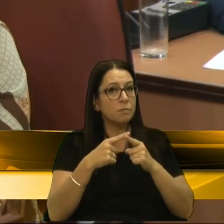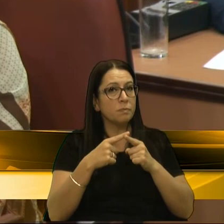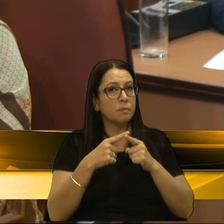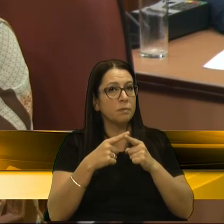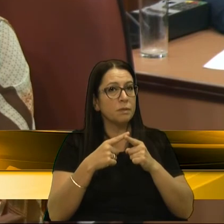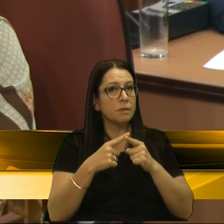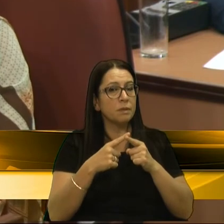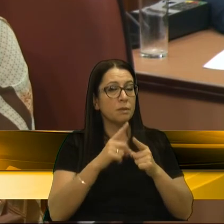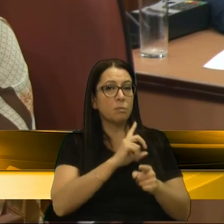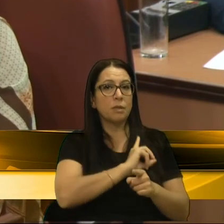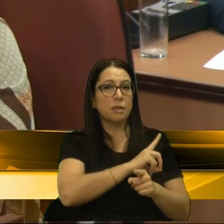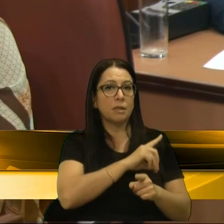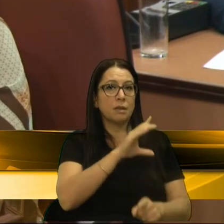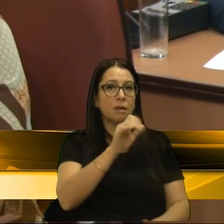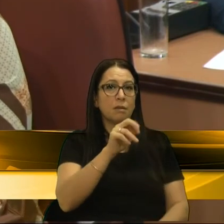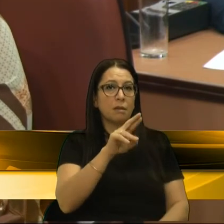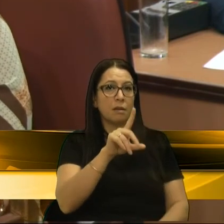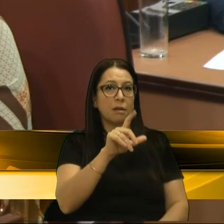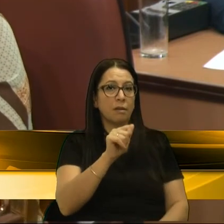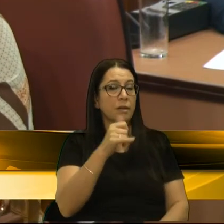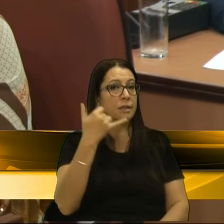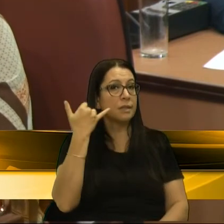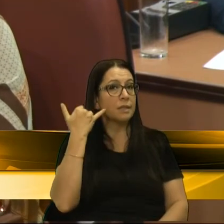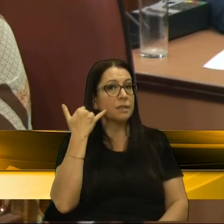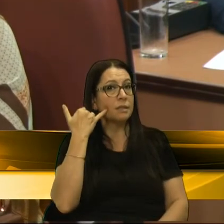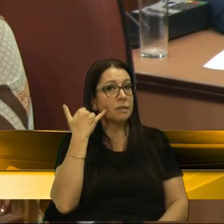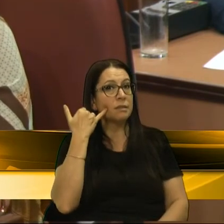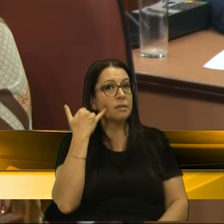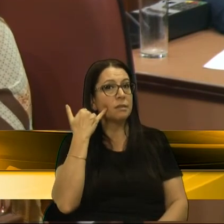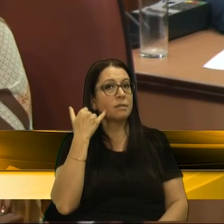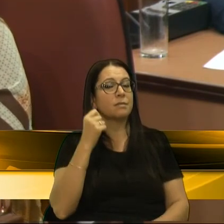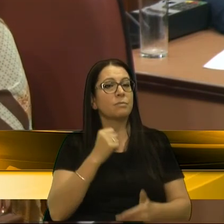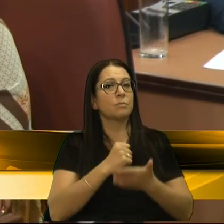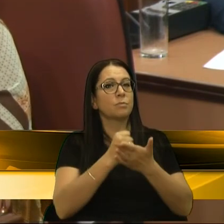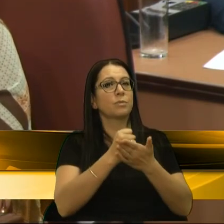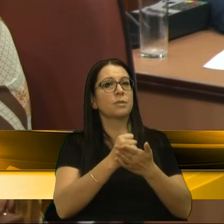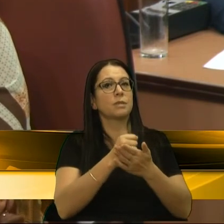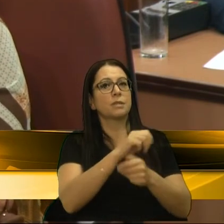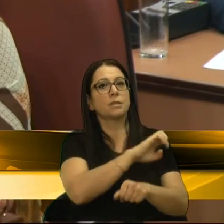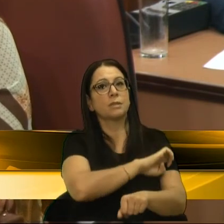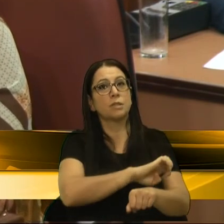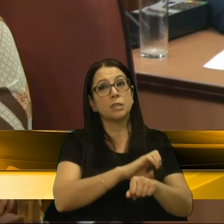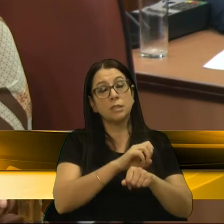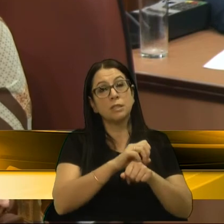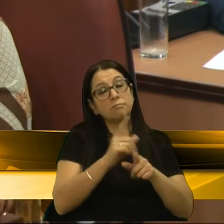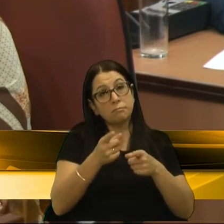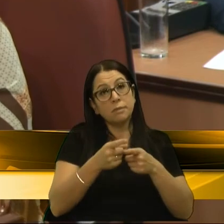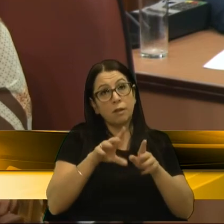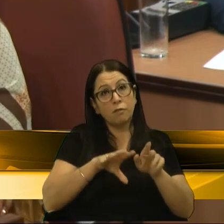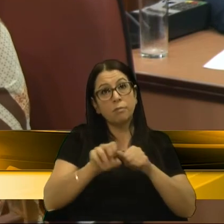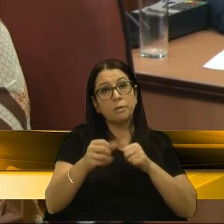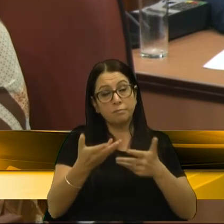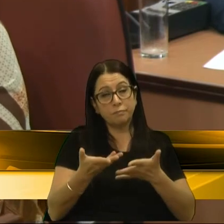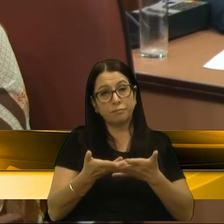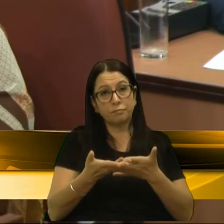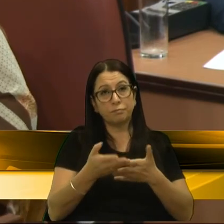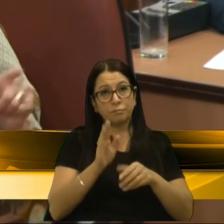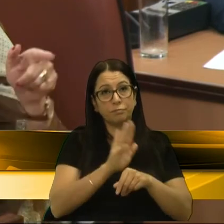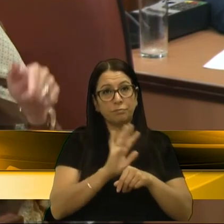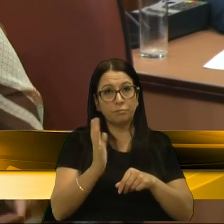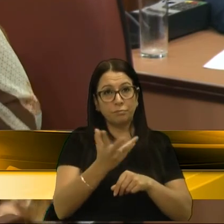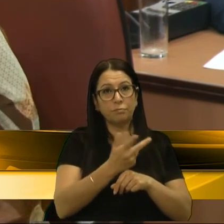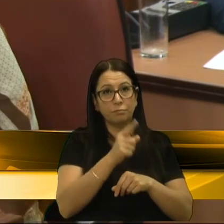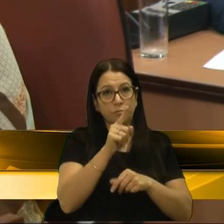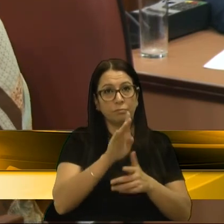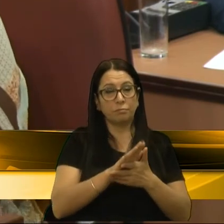a delegada Carla Zanetti me ligou assim, porque eles contam muito com esses estagiários. E é uma formação, né, e ajuda a todos.